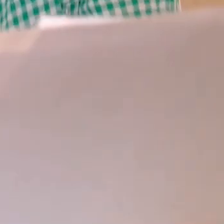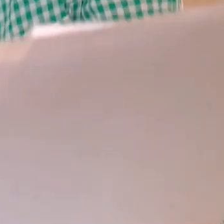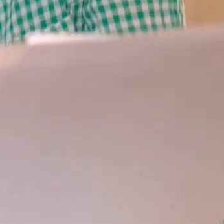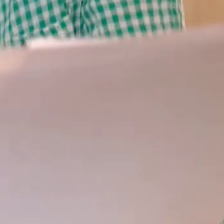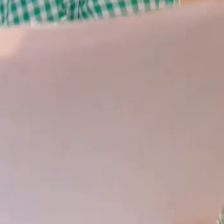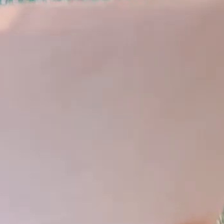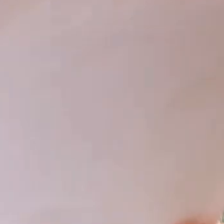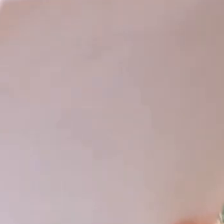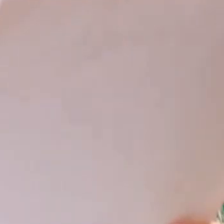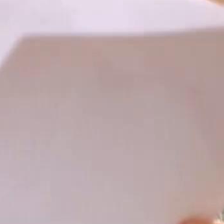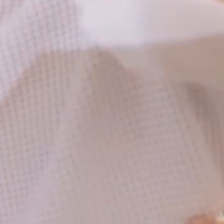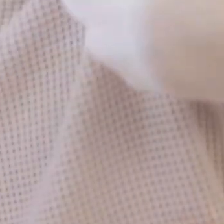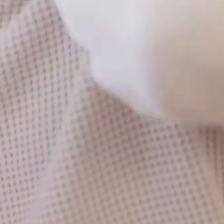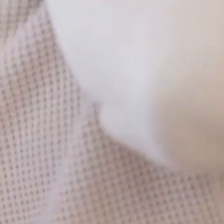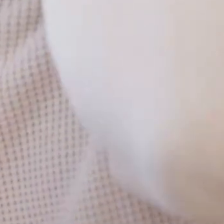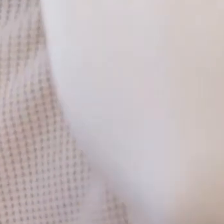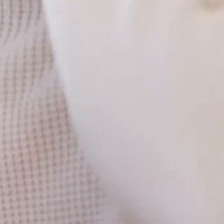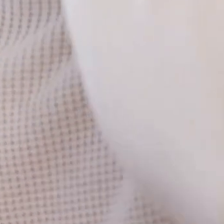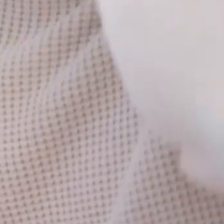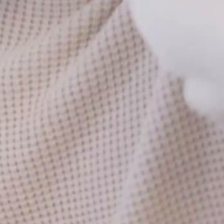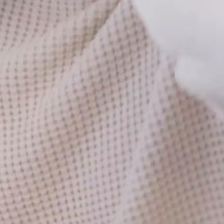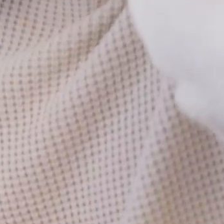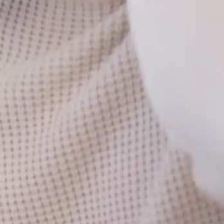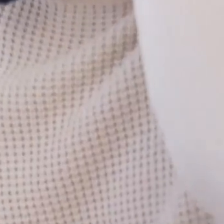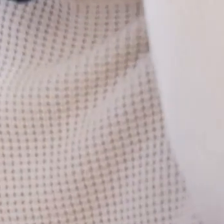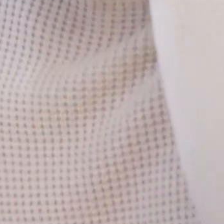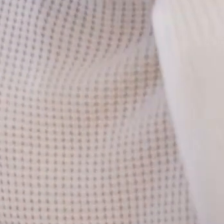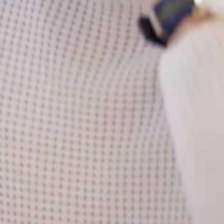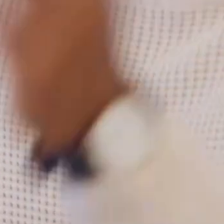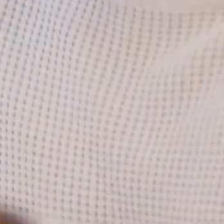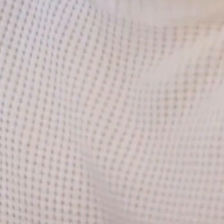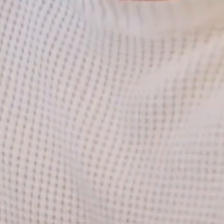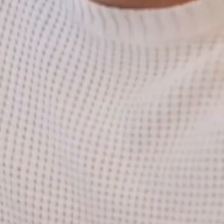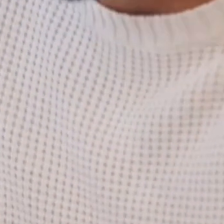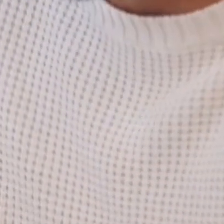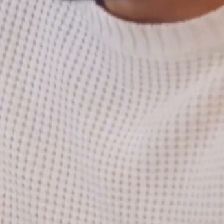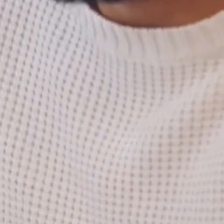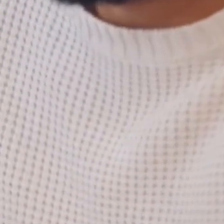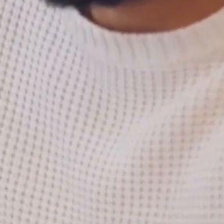tem uma receita de bolo. Então, cada plano é um plano, então eu preciso